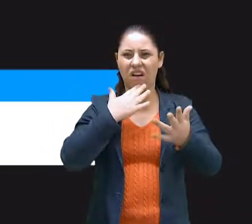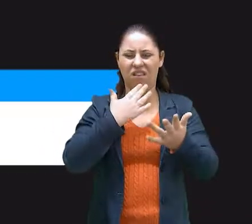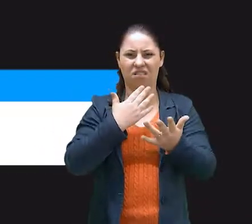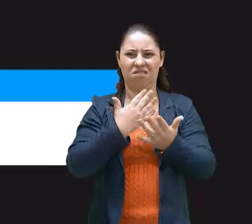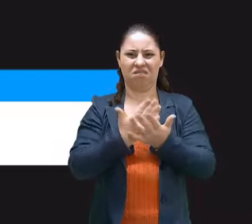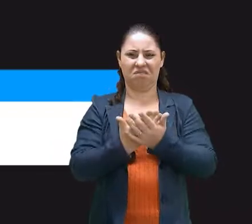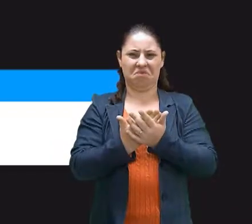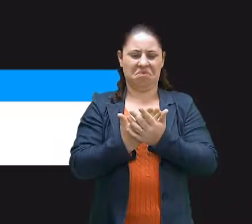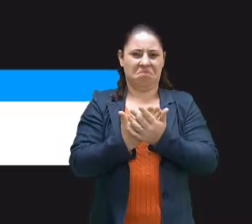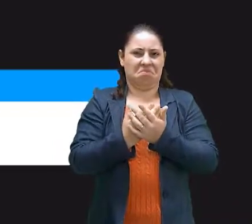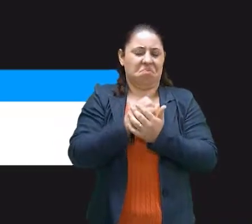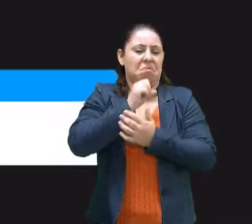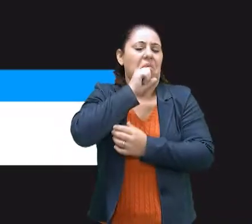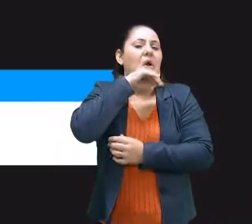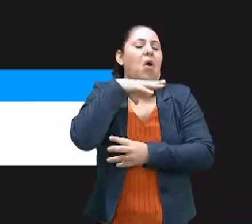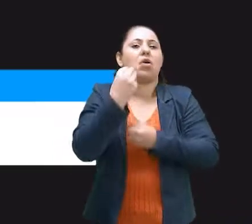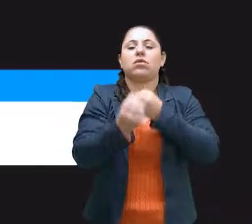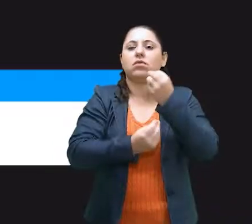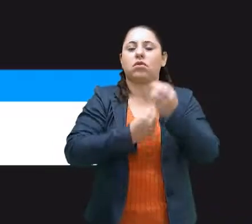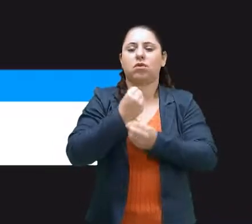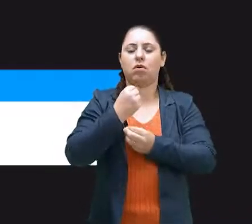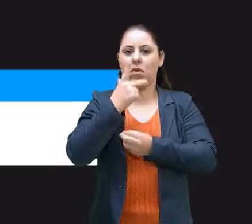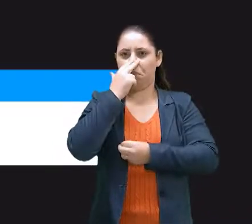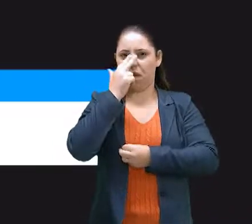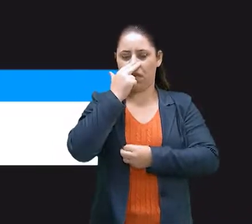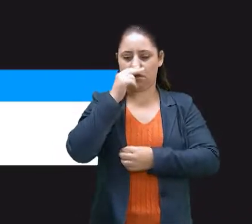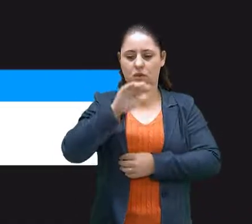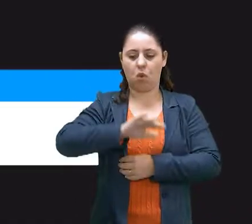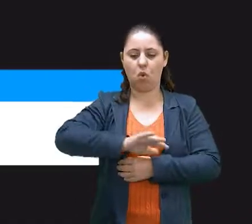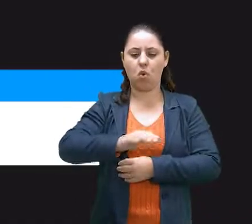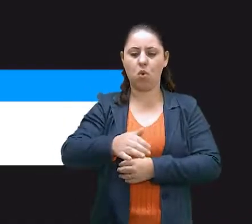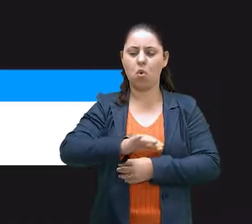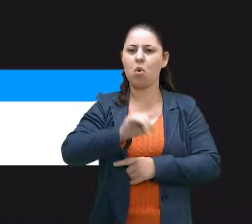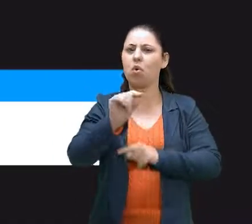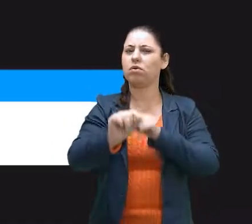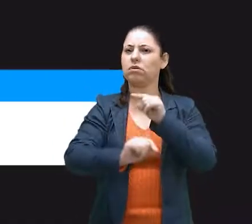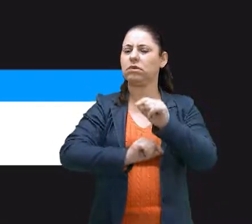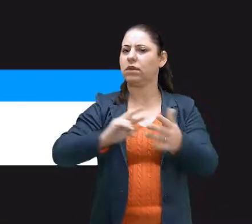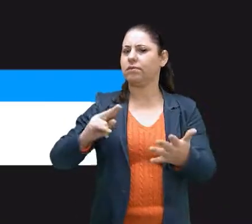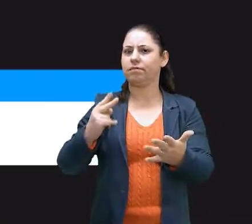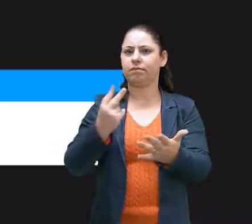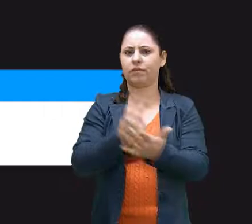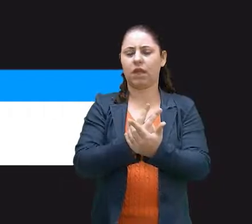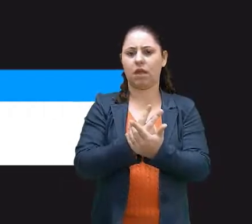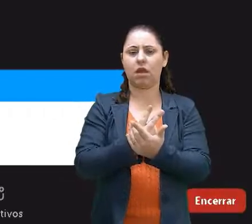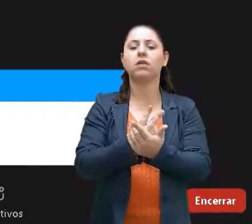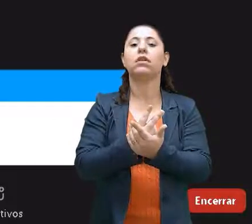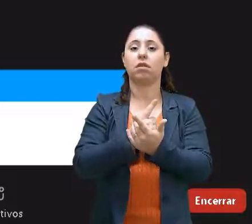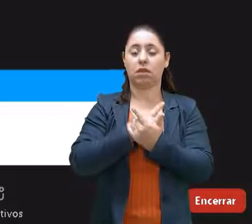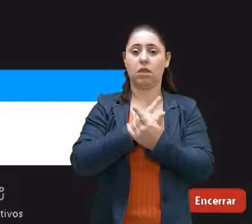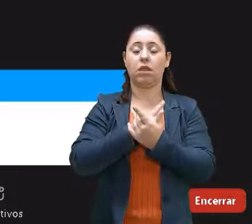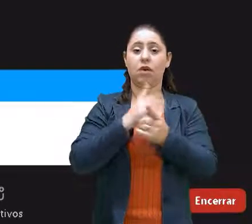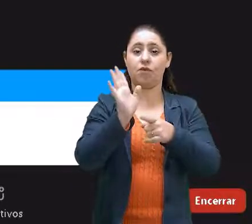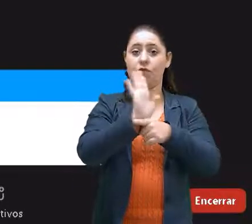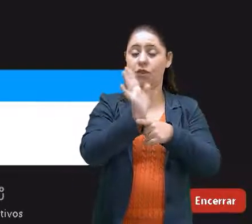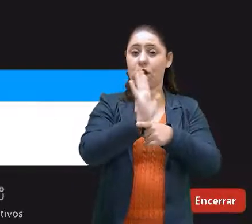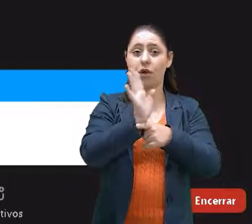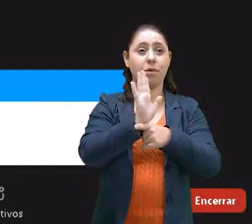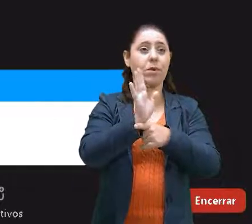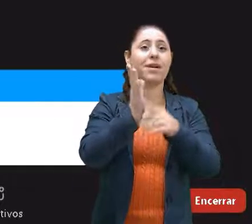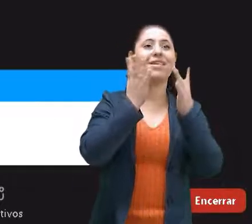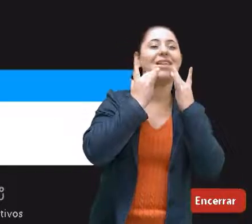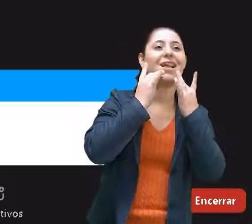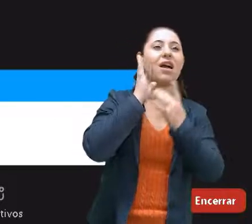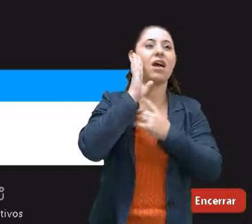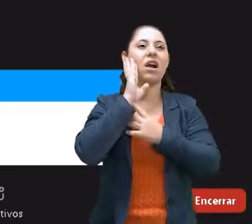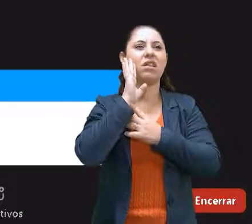fiquei estarrecido com tal forma que isso foi tratado, uma banalização daquilo que é oferecido nas